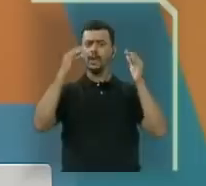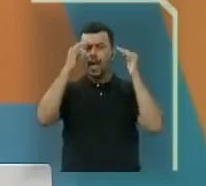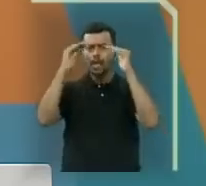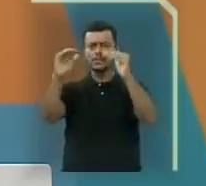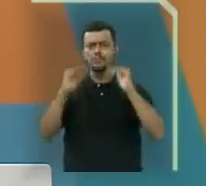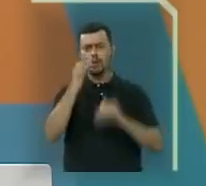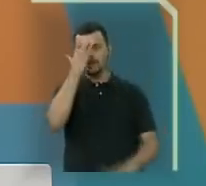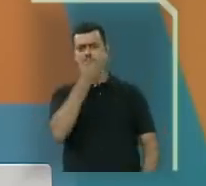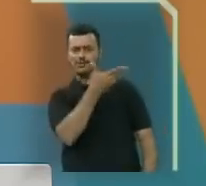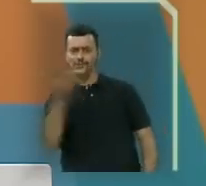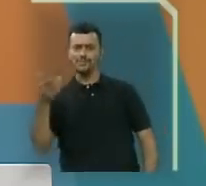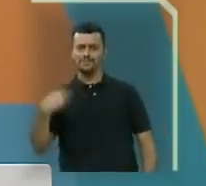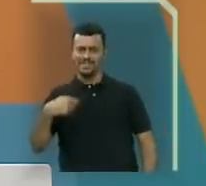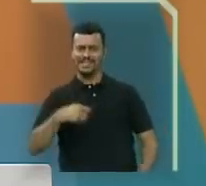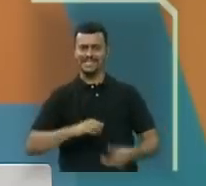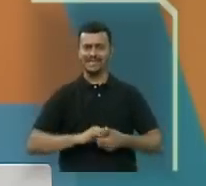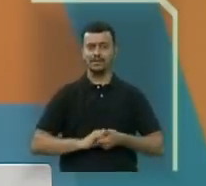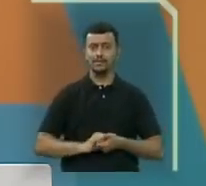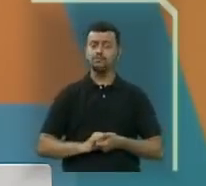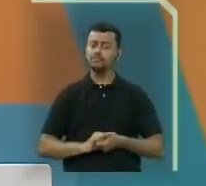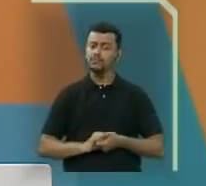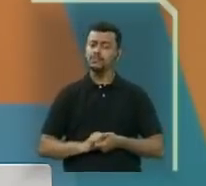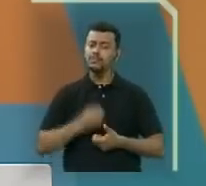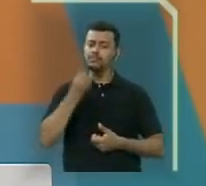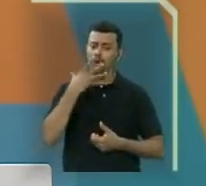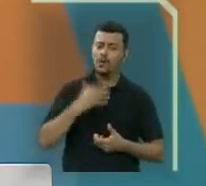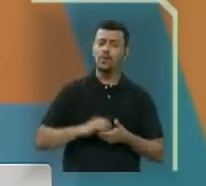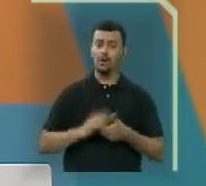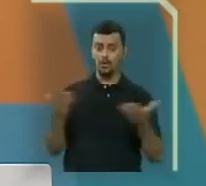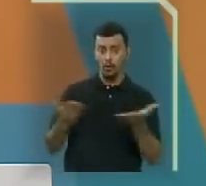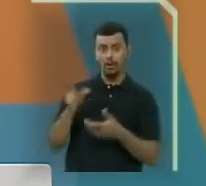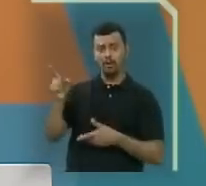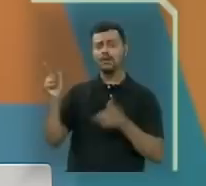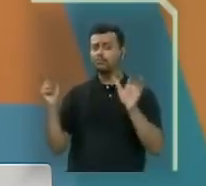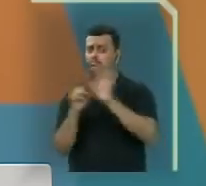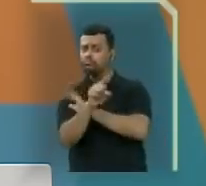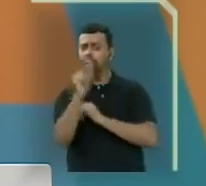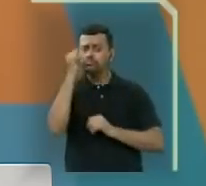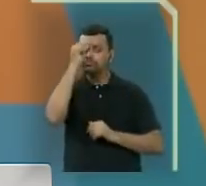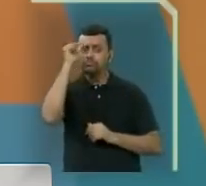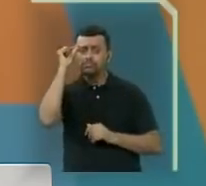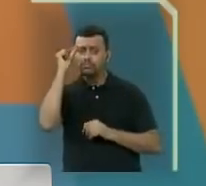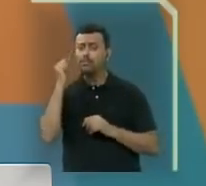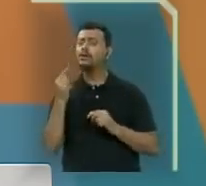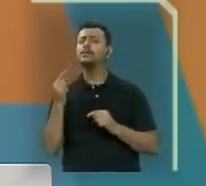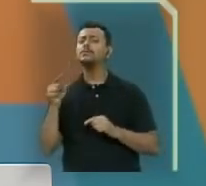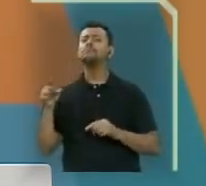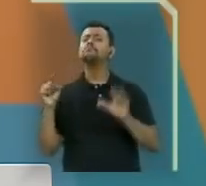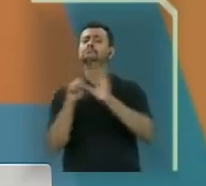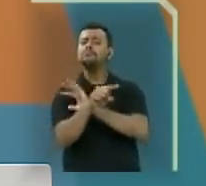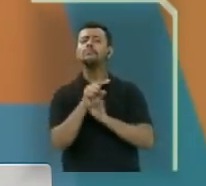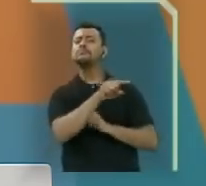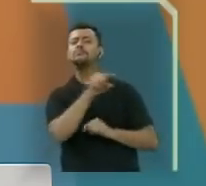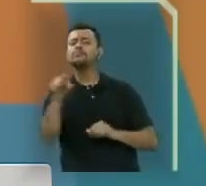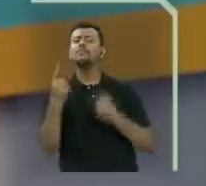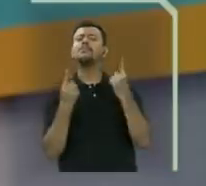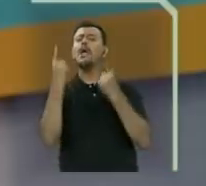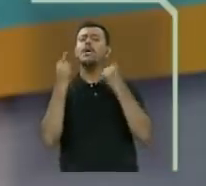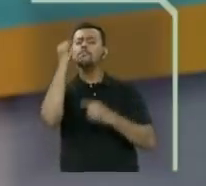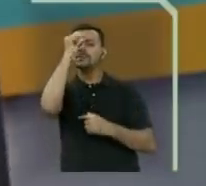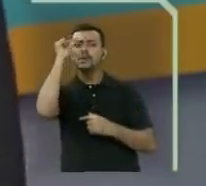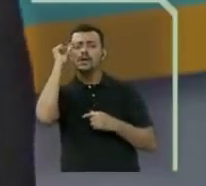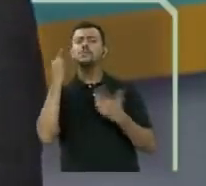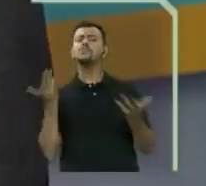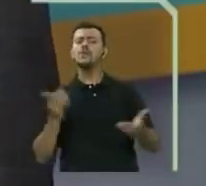pessoas. Agora a pergunta é sua, Marcelo Cândido, e por favor indique quem deve respondê-la. Tem 30 segundos para a pergunta. A